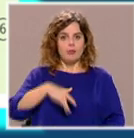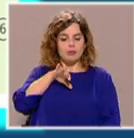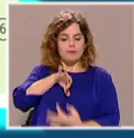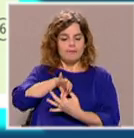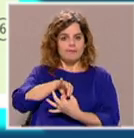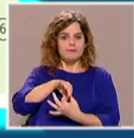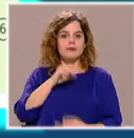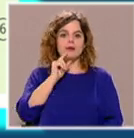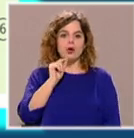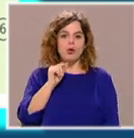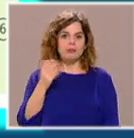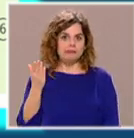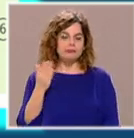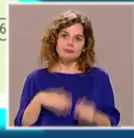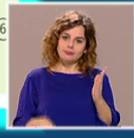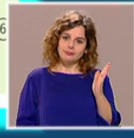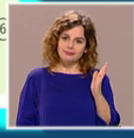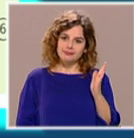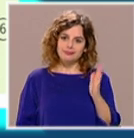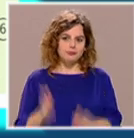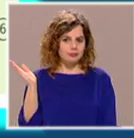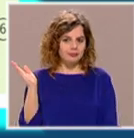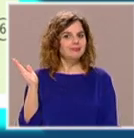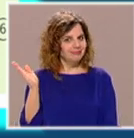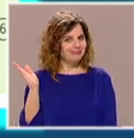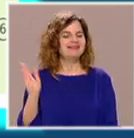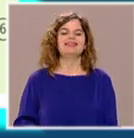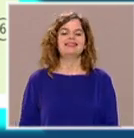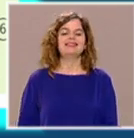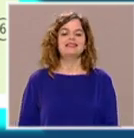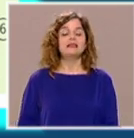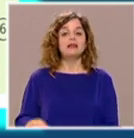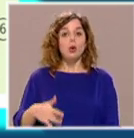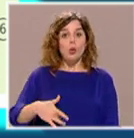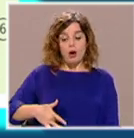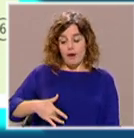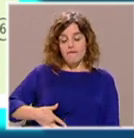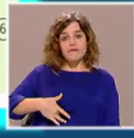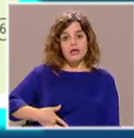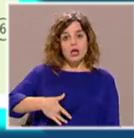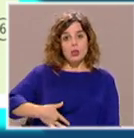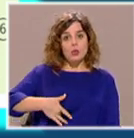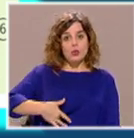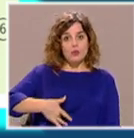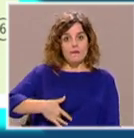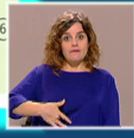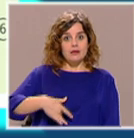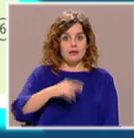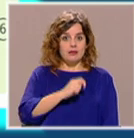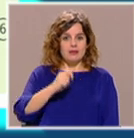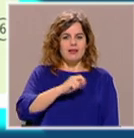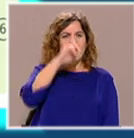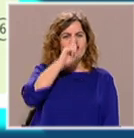esófago. Com o número 3, temos ali uma glândula anexa, o fígado, também de certeza que vocês se recordam do primeiro ciclo que